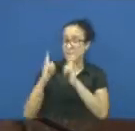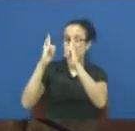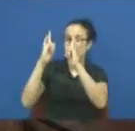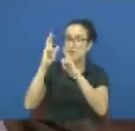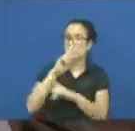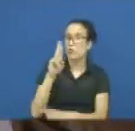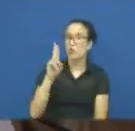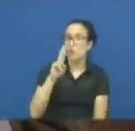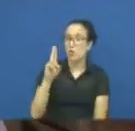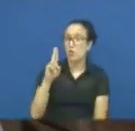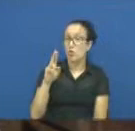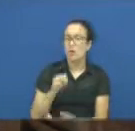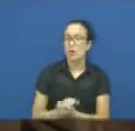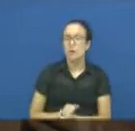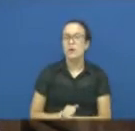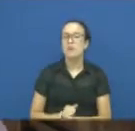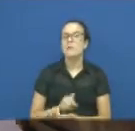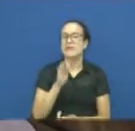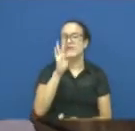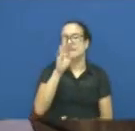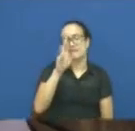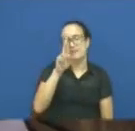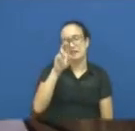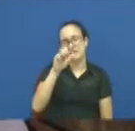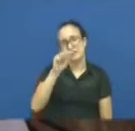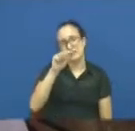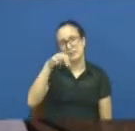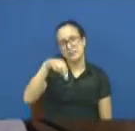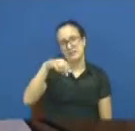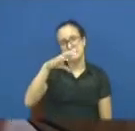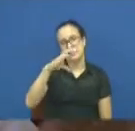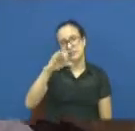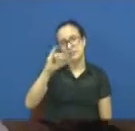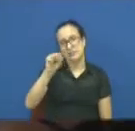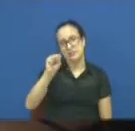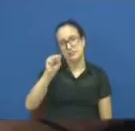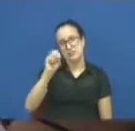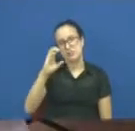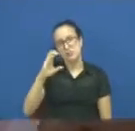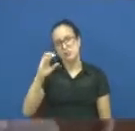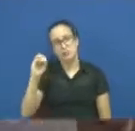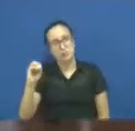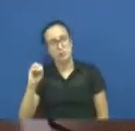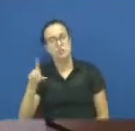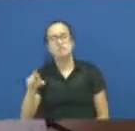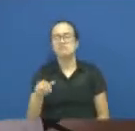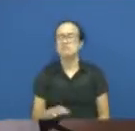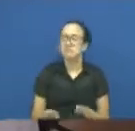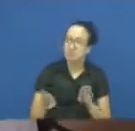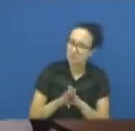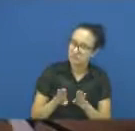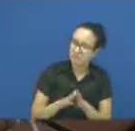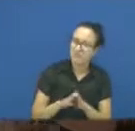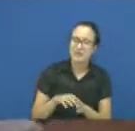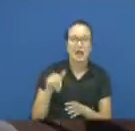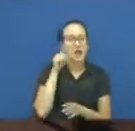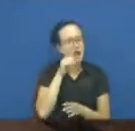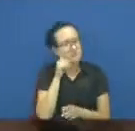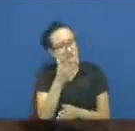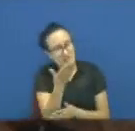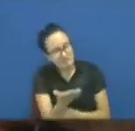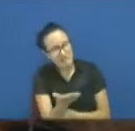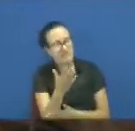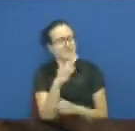nego Francisco José Soares Júnior, uma pessoa querida também, a dona Maria Tereza, que a gente tem um carinho